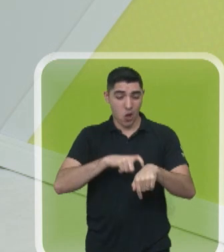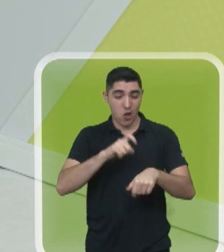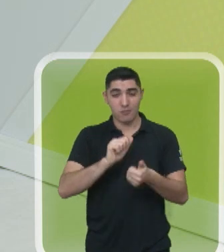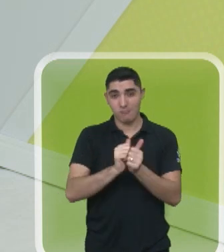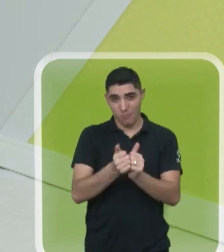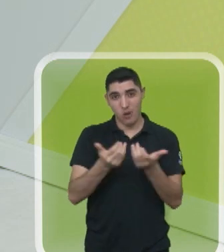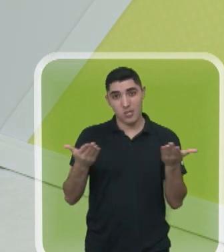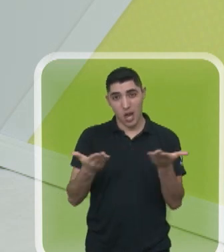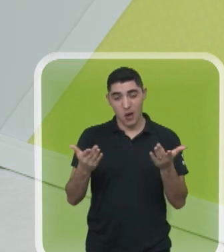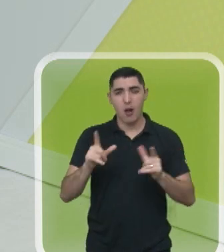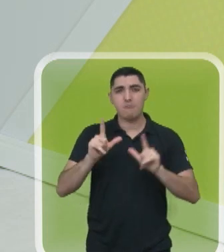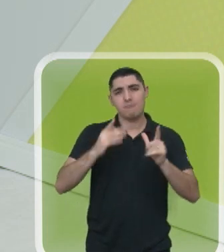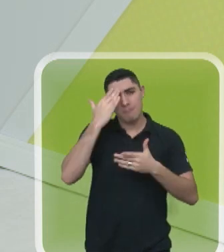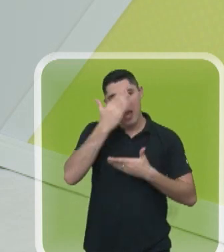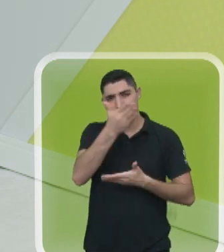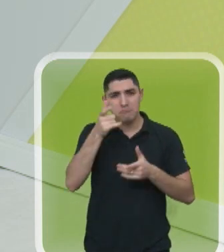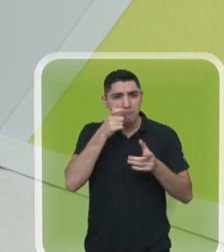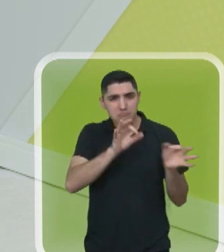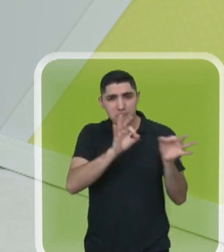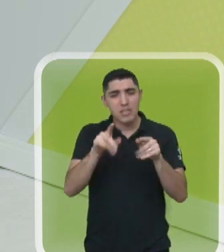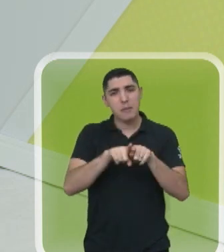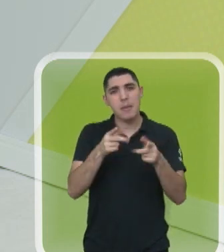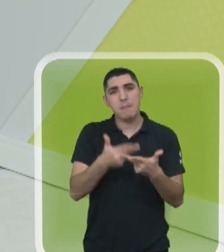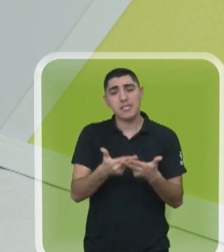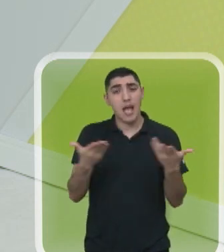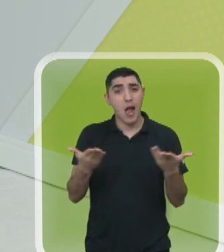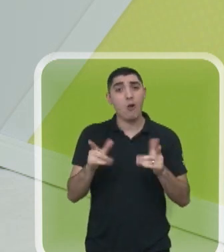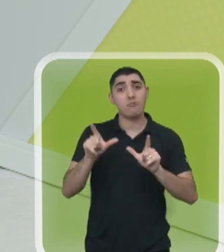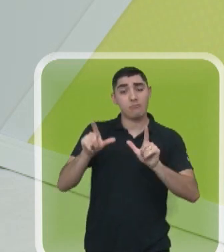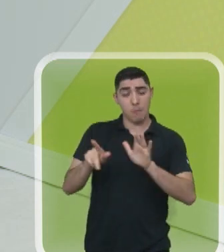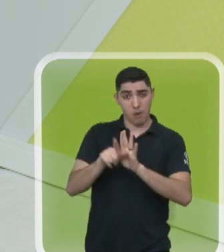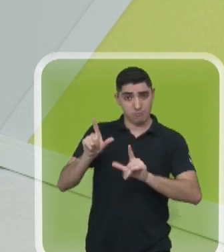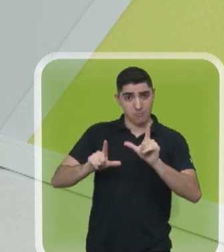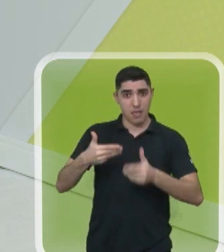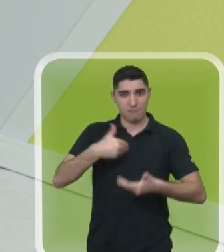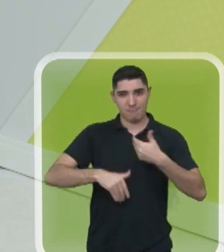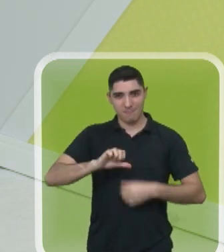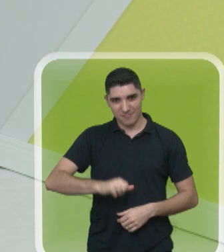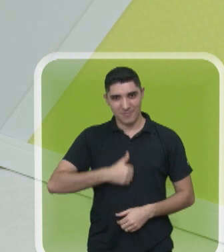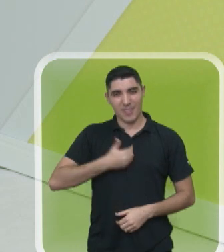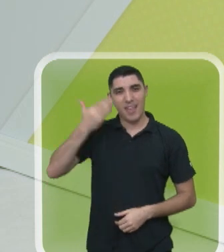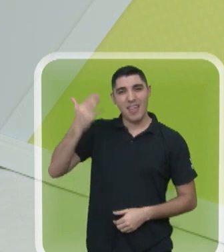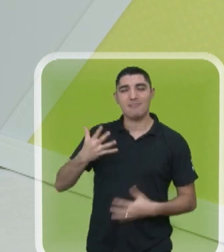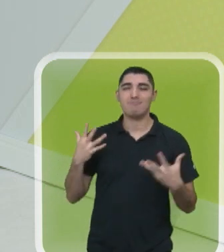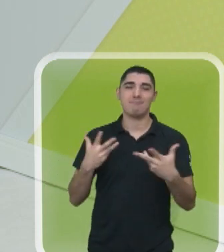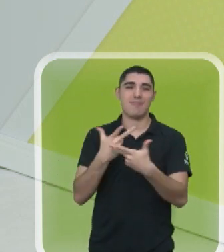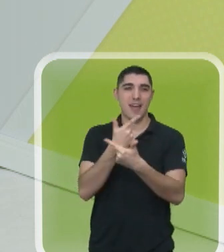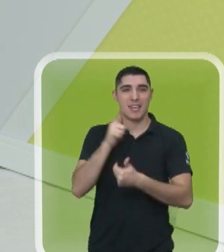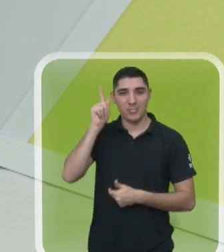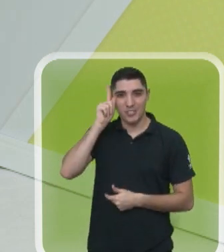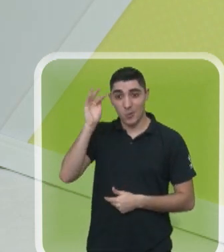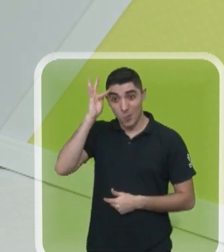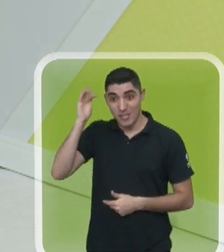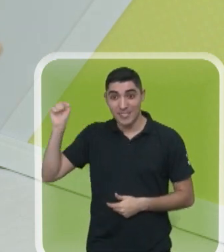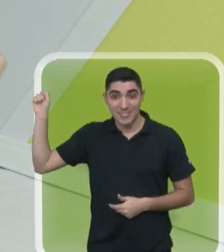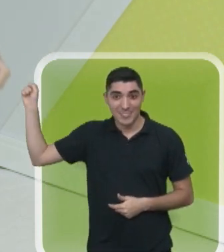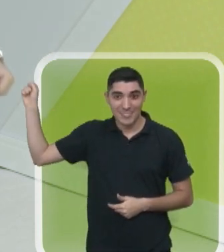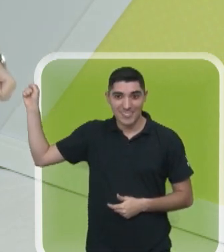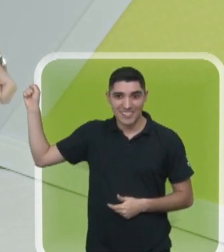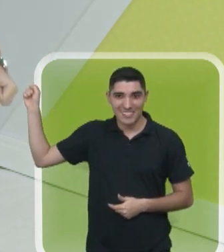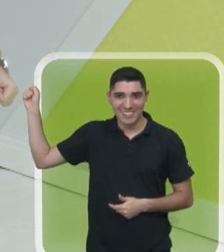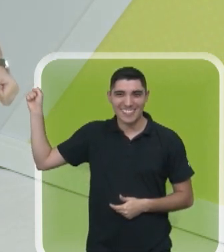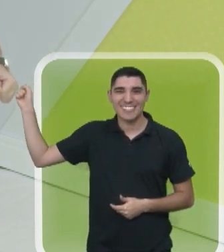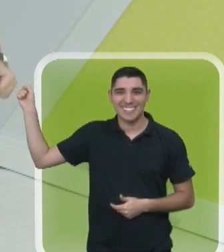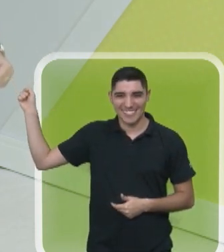hoje, agradecendo a sua audiência, a sua paciência. Você fica agora com o programa de Bem com você, com a bela Gisele Lopes. Luizão, seu Santástico